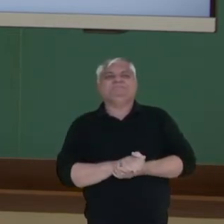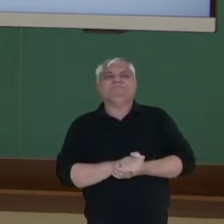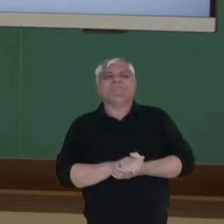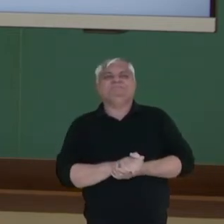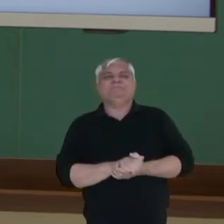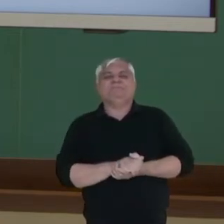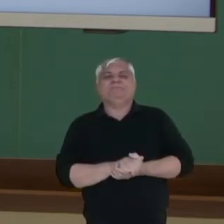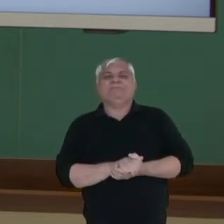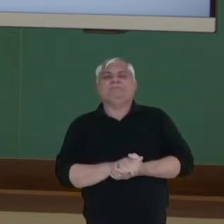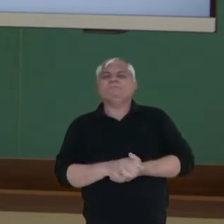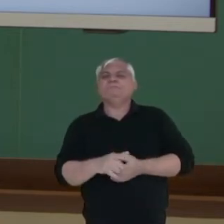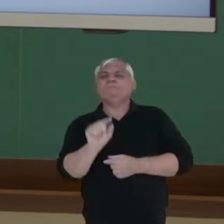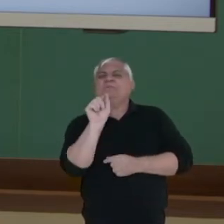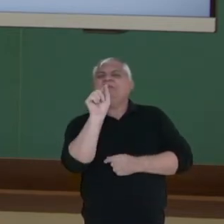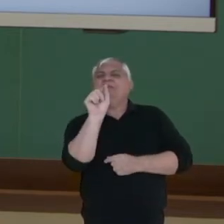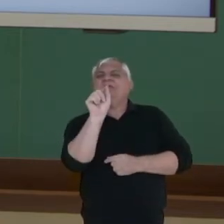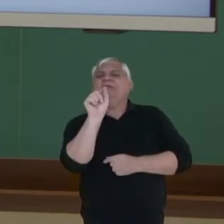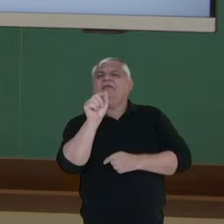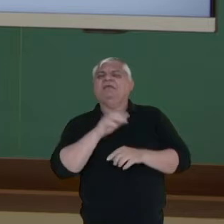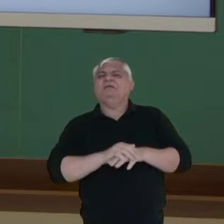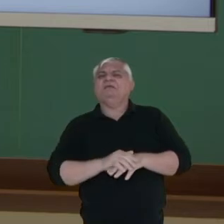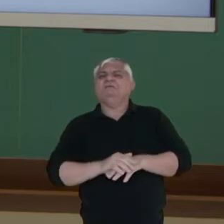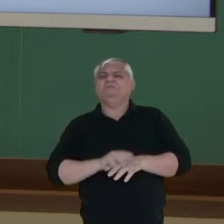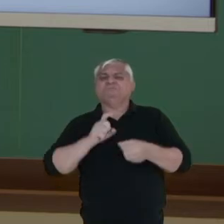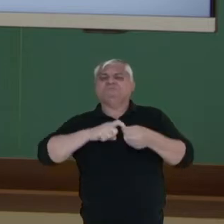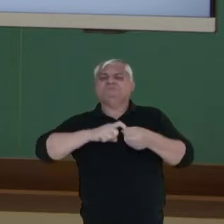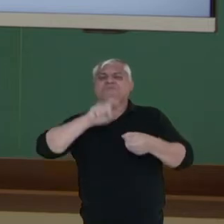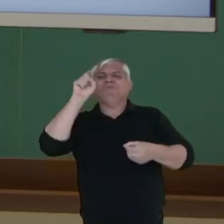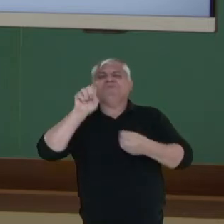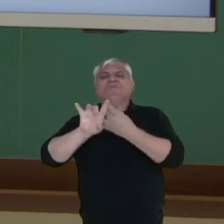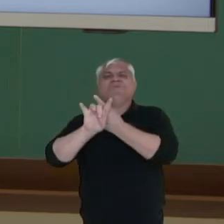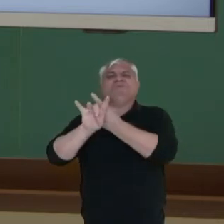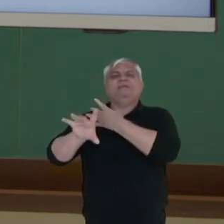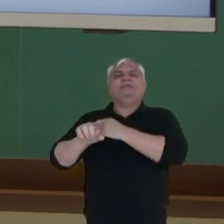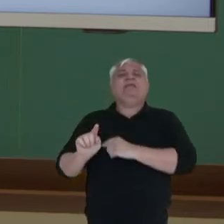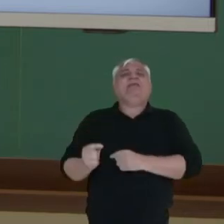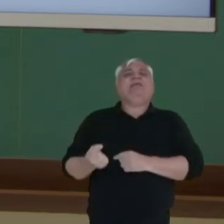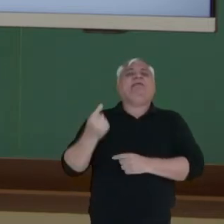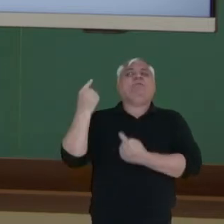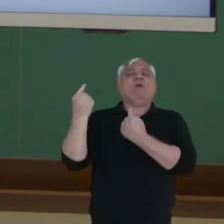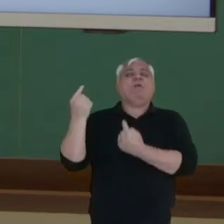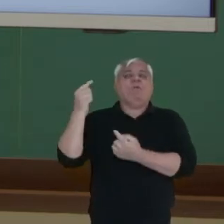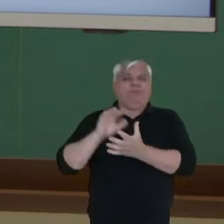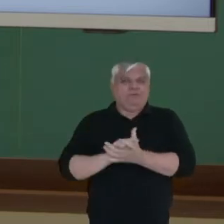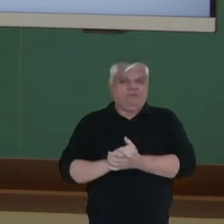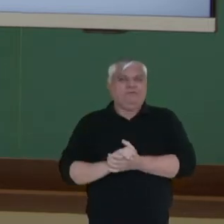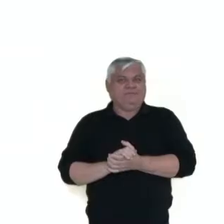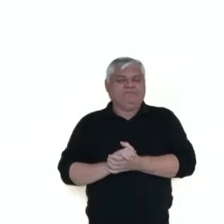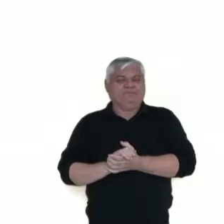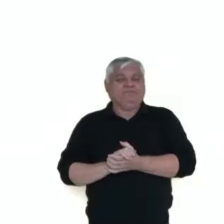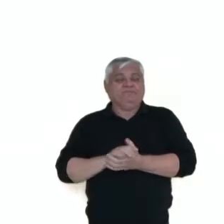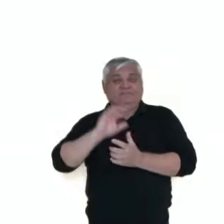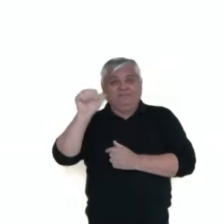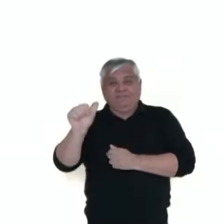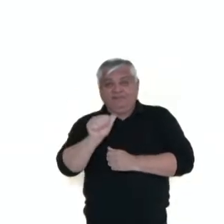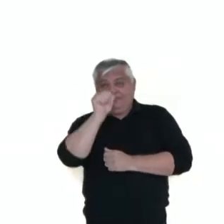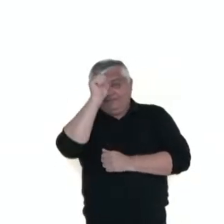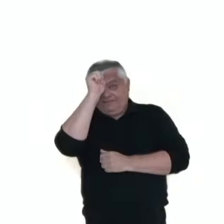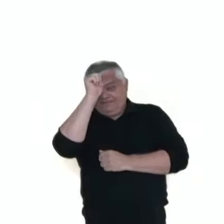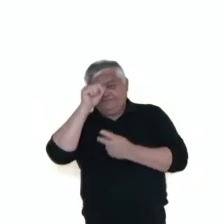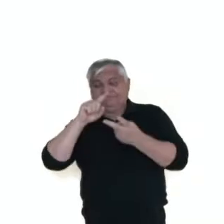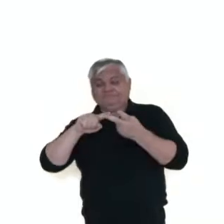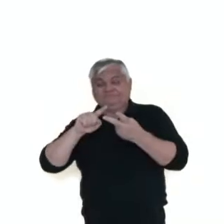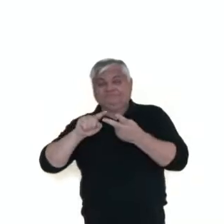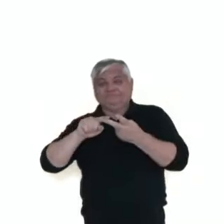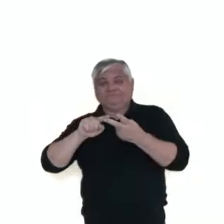E quem realmente se tornou independente, desde a independência e a formação dos estados da Índia e do Paquistão, separadamente,